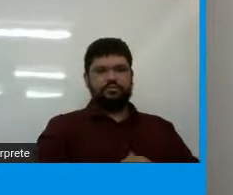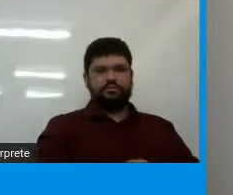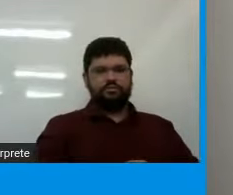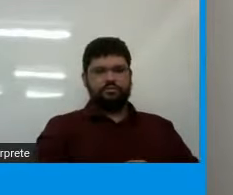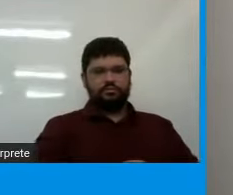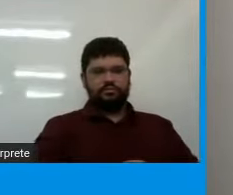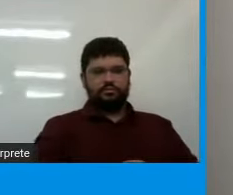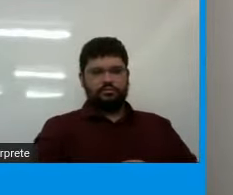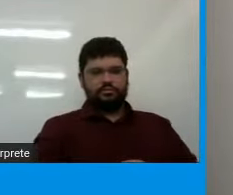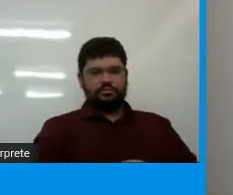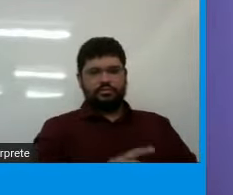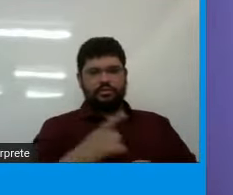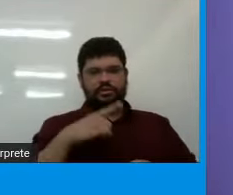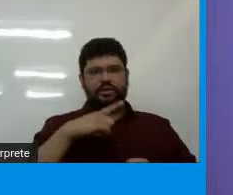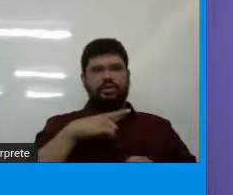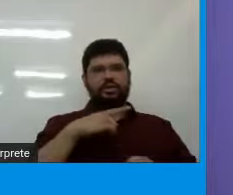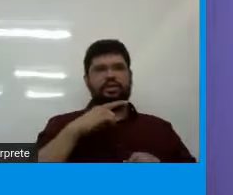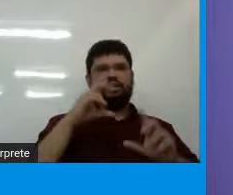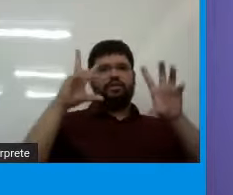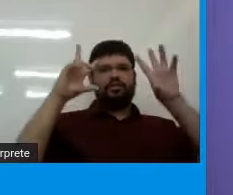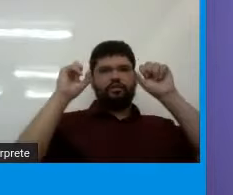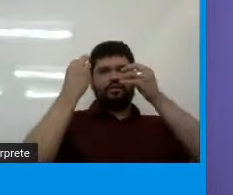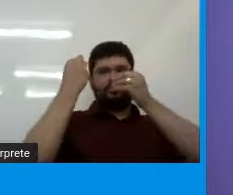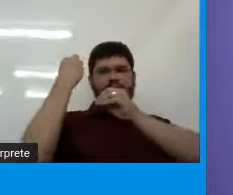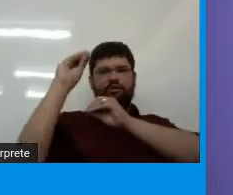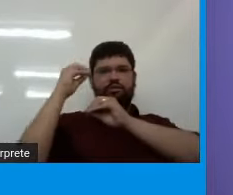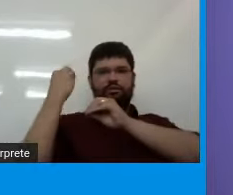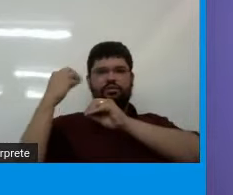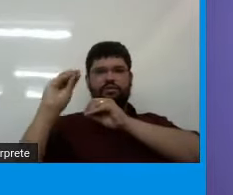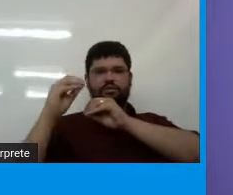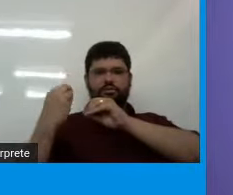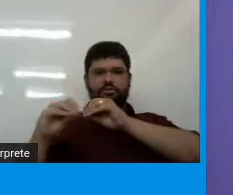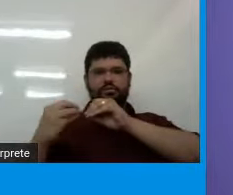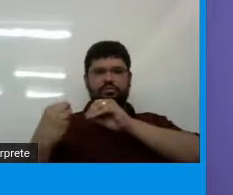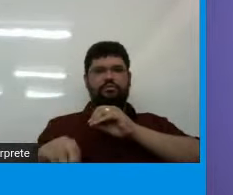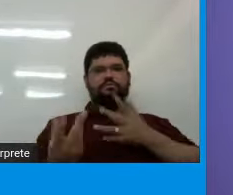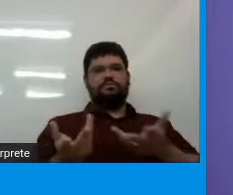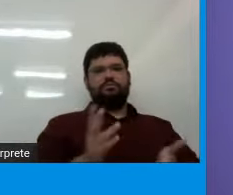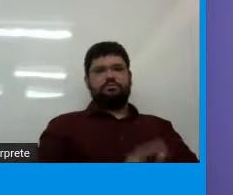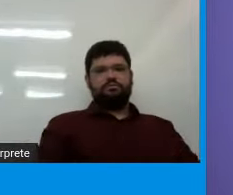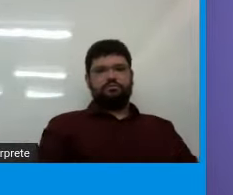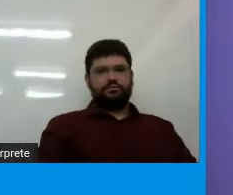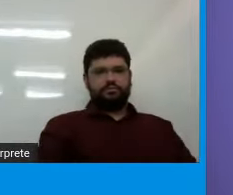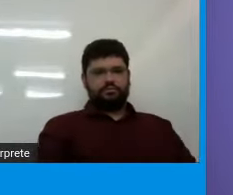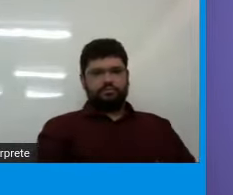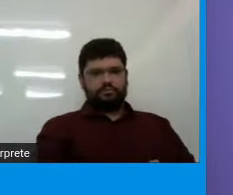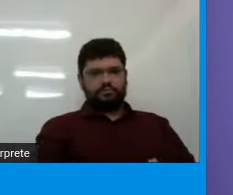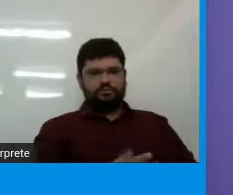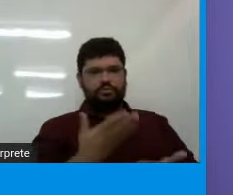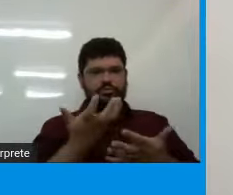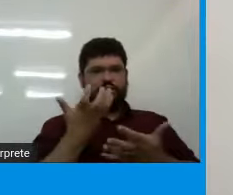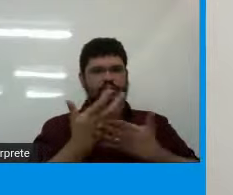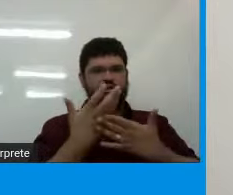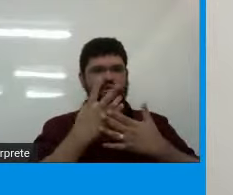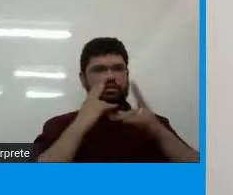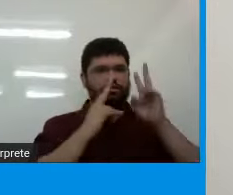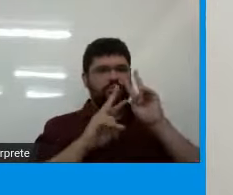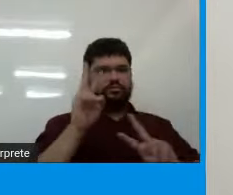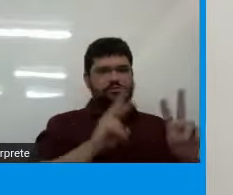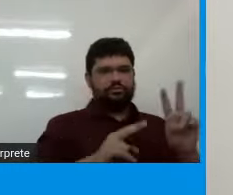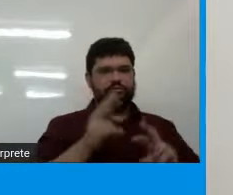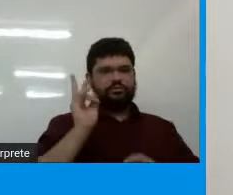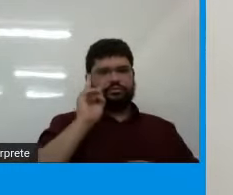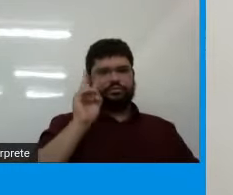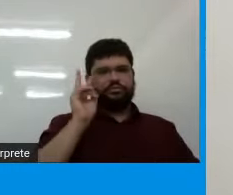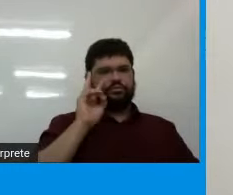com informações que queira destacar ou colocando cartelas com texto quando quiser que o aluno leia o que está sendo dito. E lembre-se, o